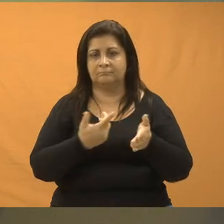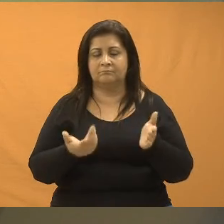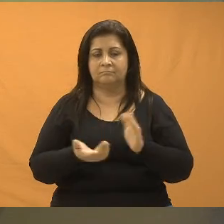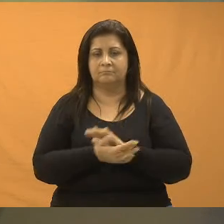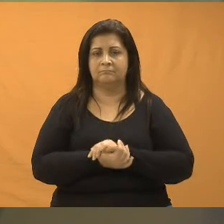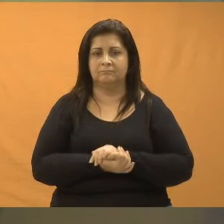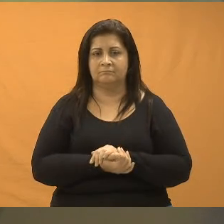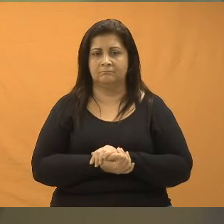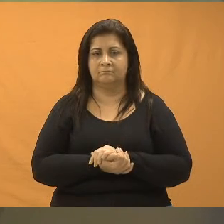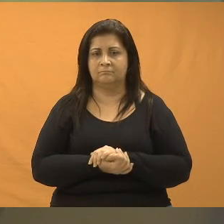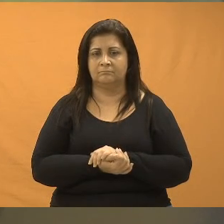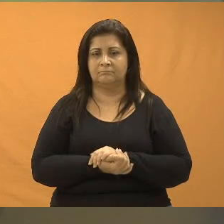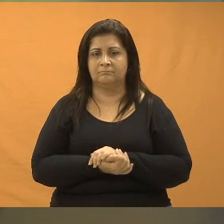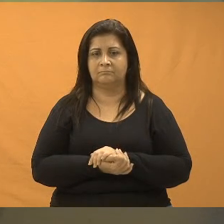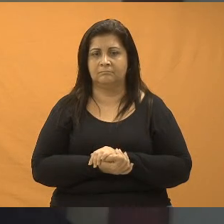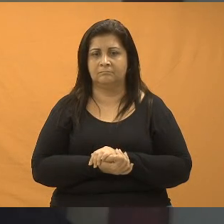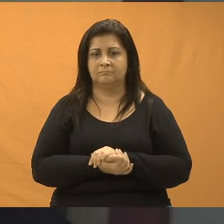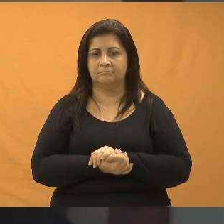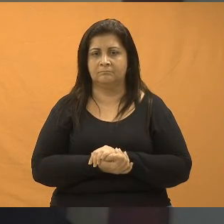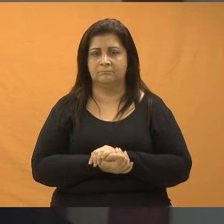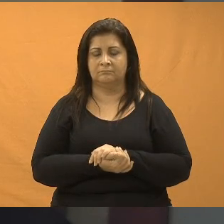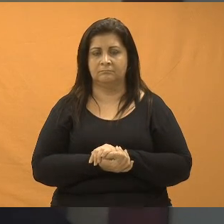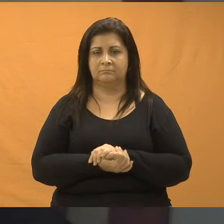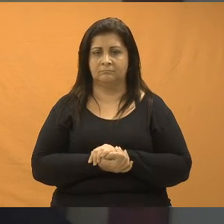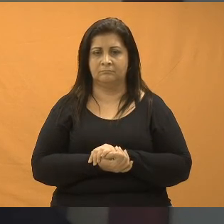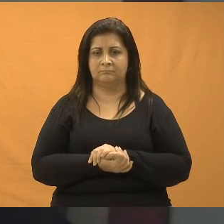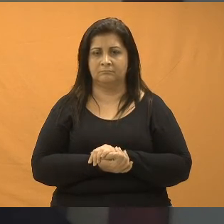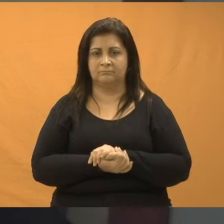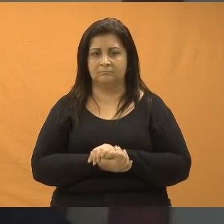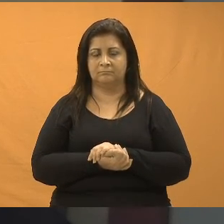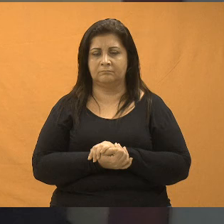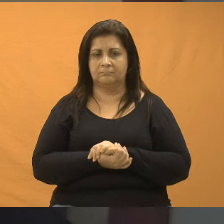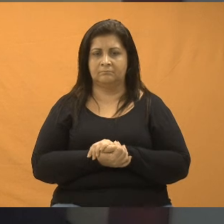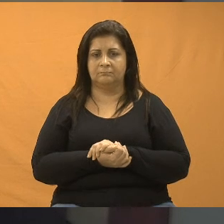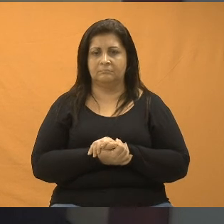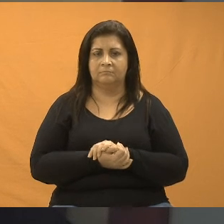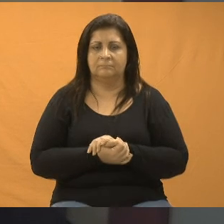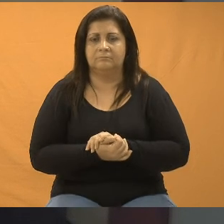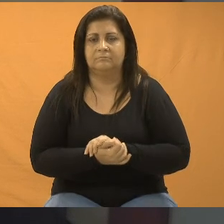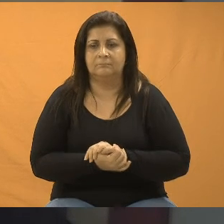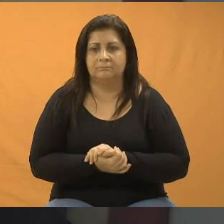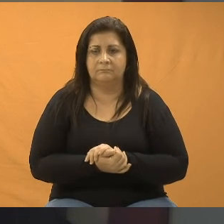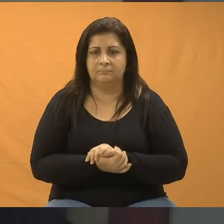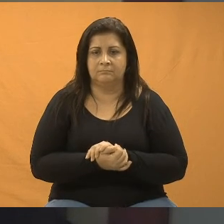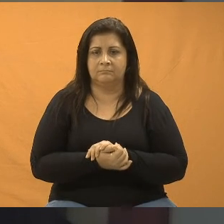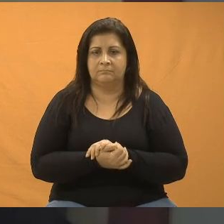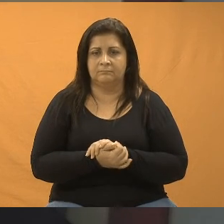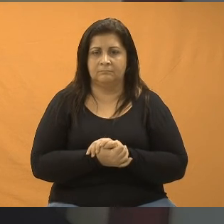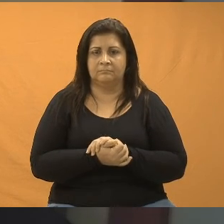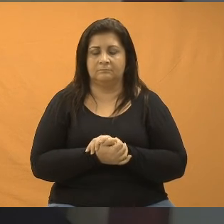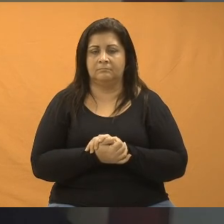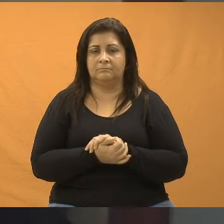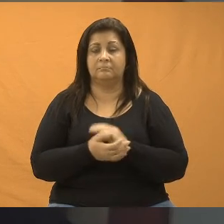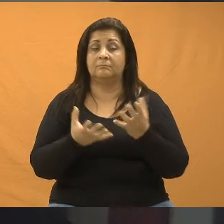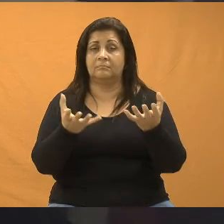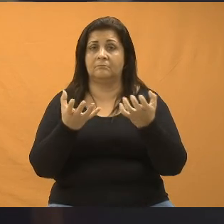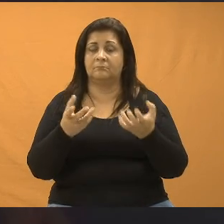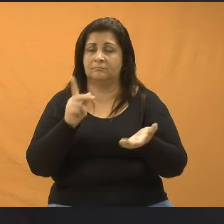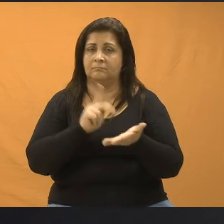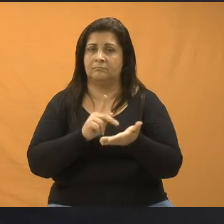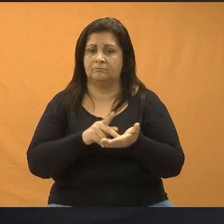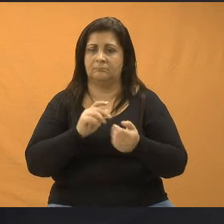uma consideração final, por favor. Então, só para completar, então, o que eu gostaria realmente,